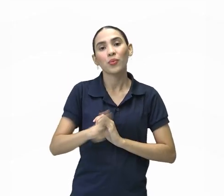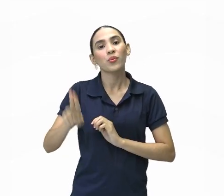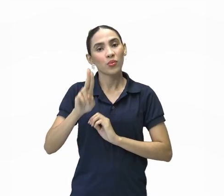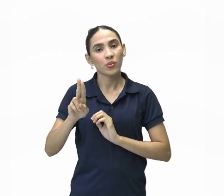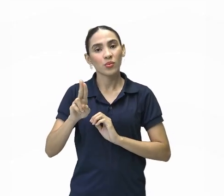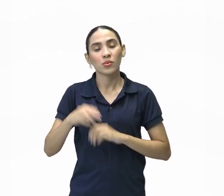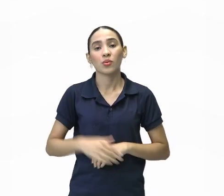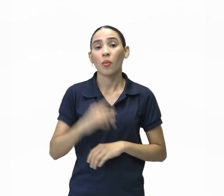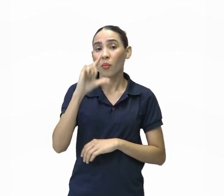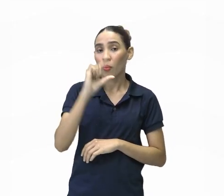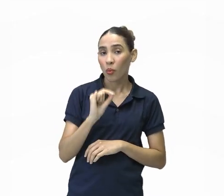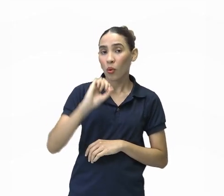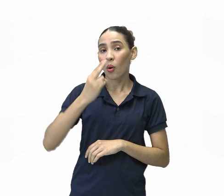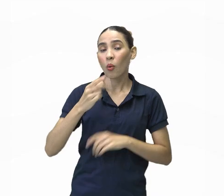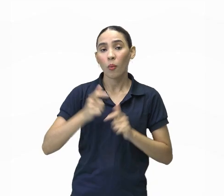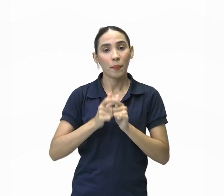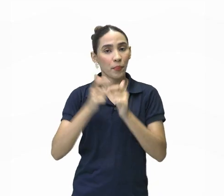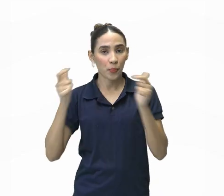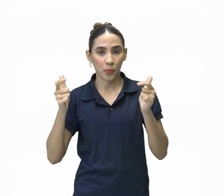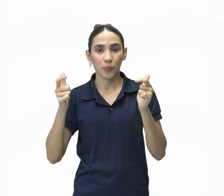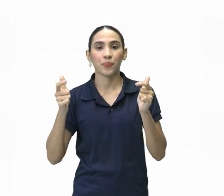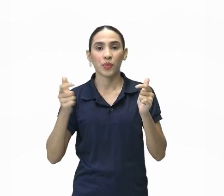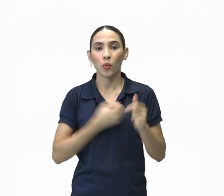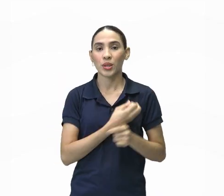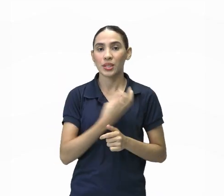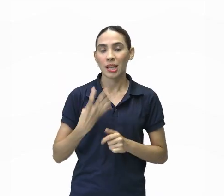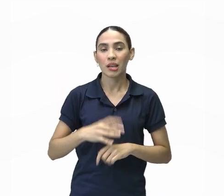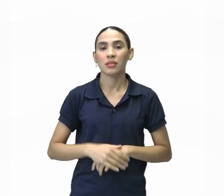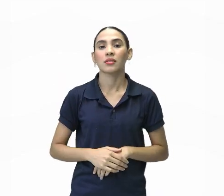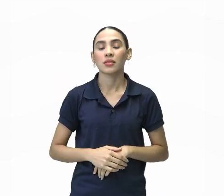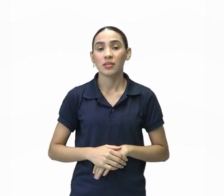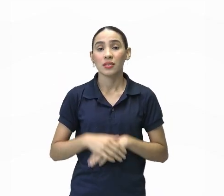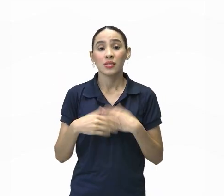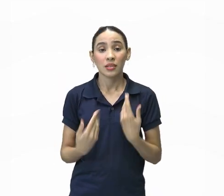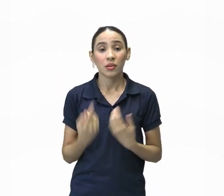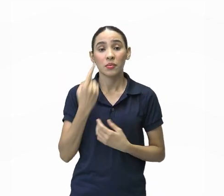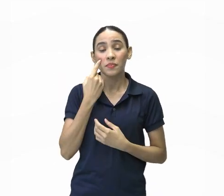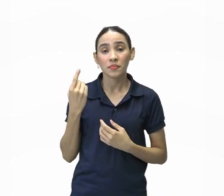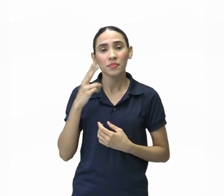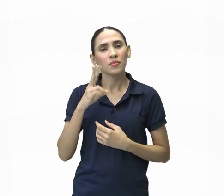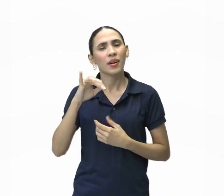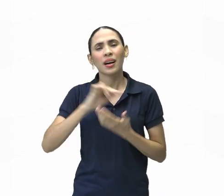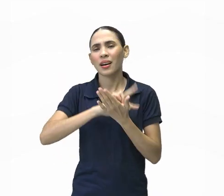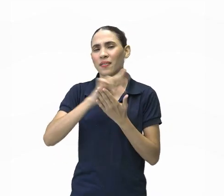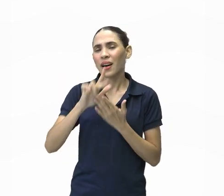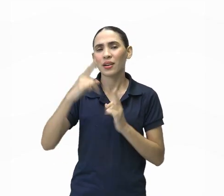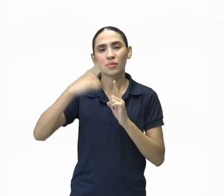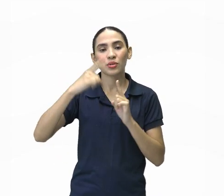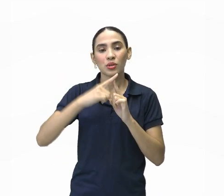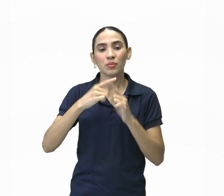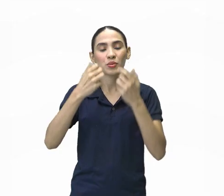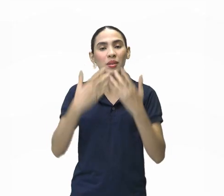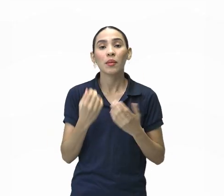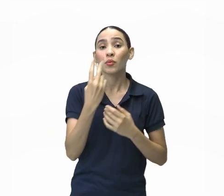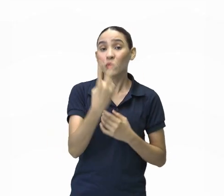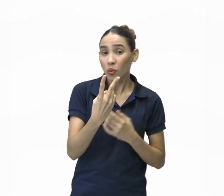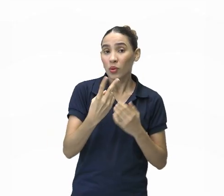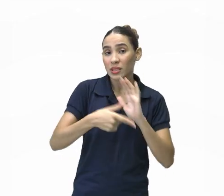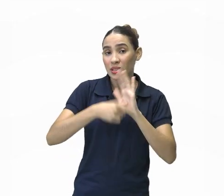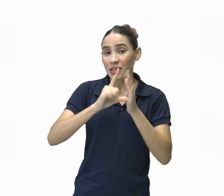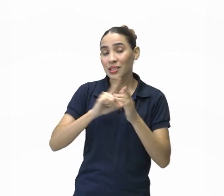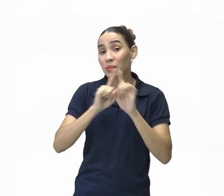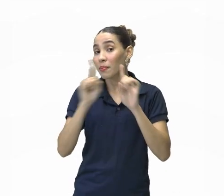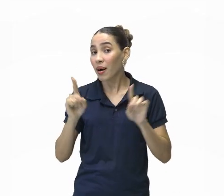em pequena ou larga escala. E o extrativismo tem vários tipos. Falamos 2 agora há pouco, mas